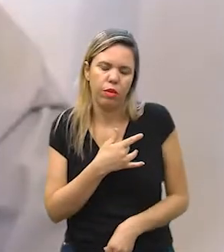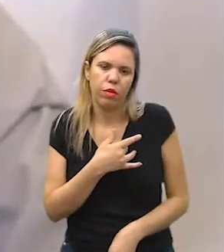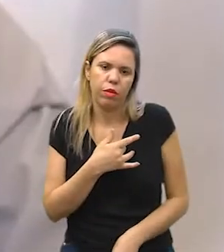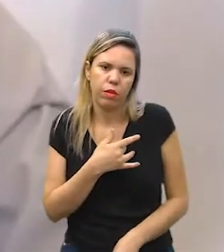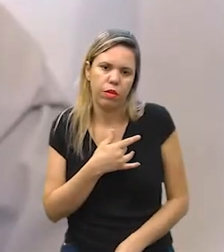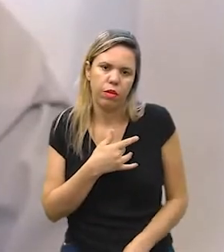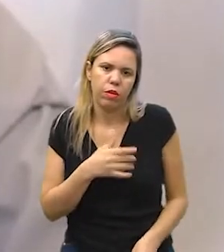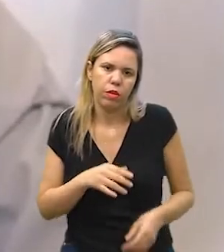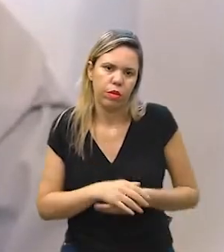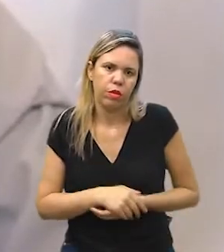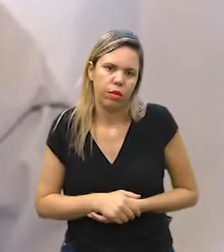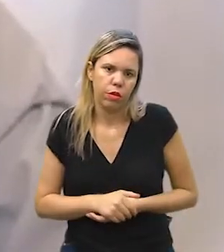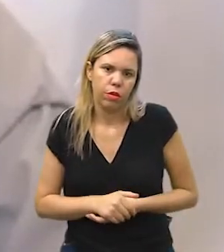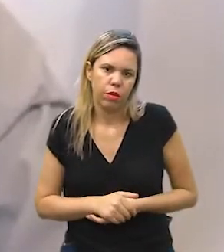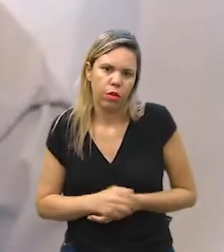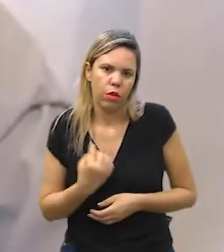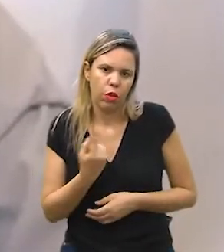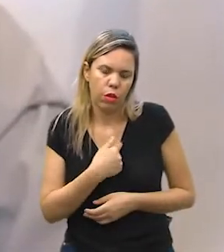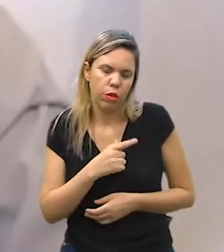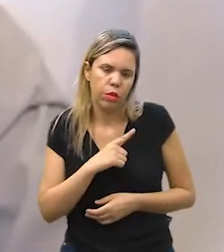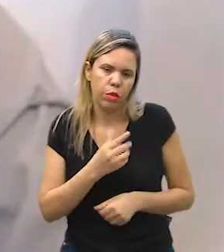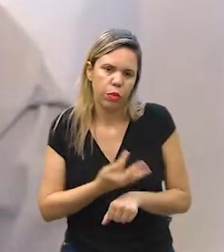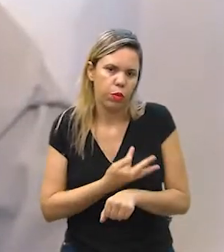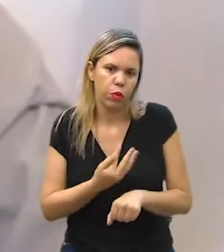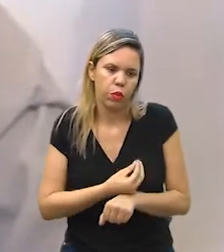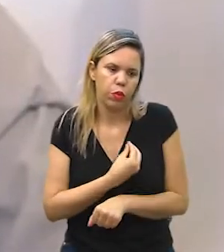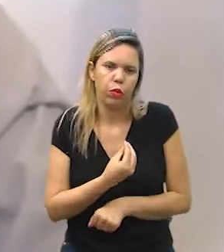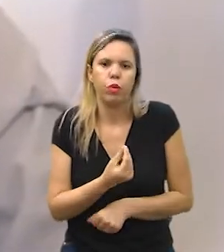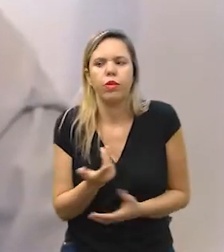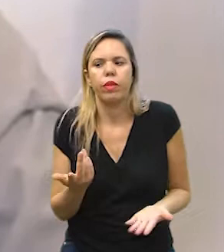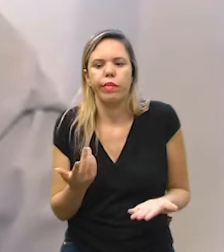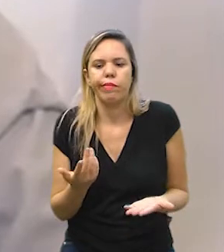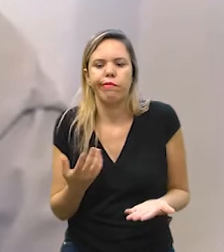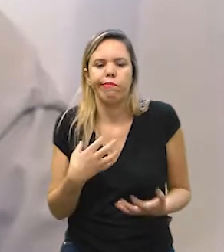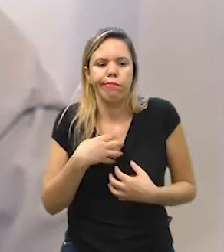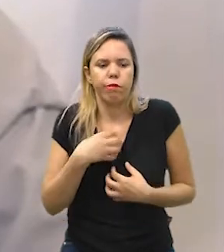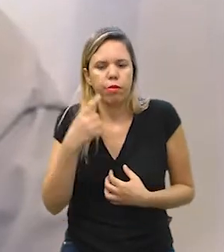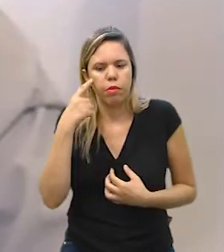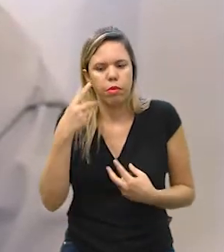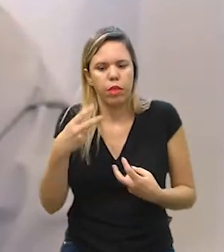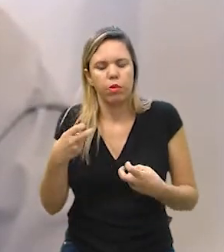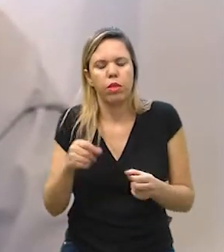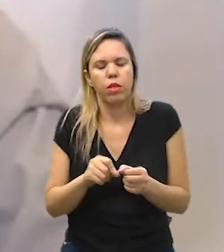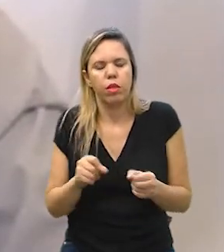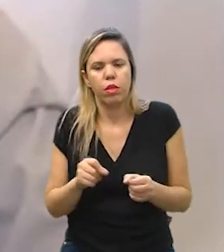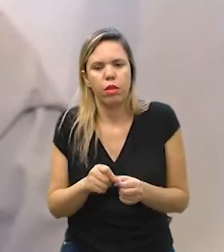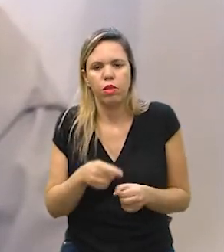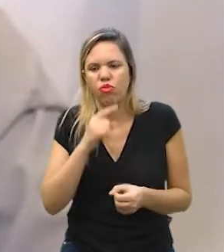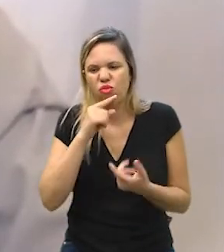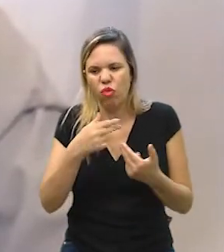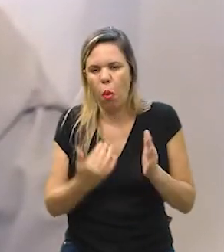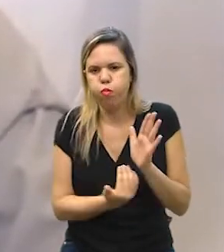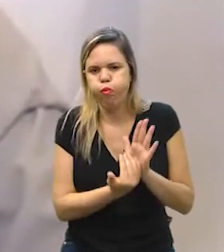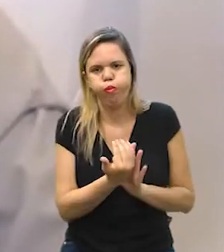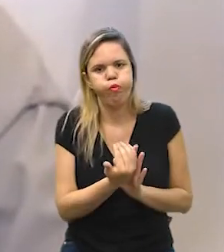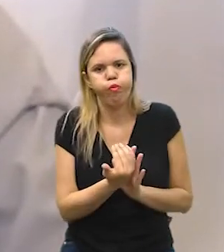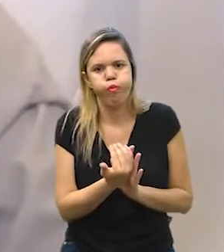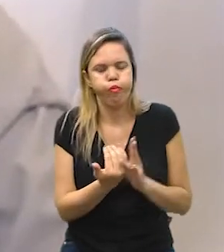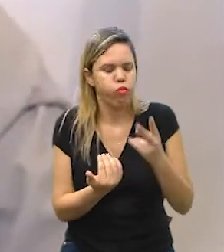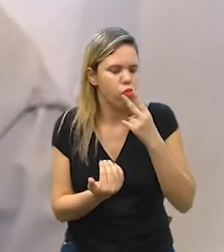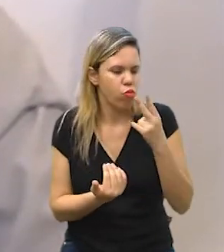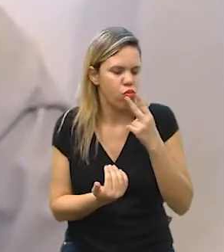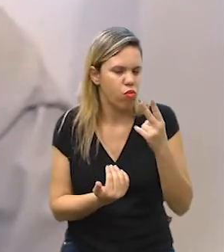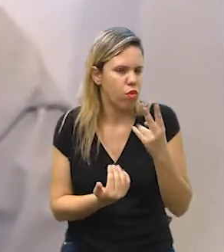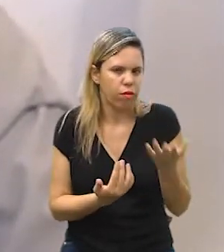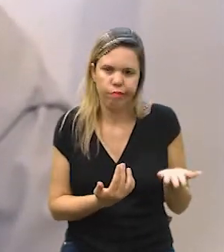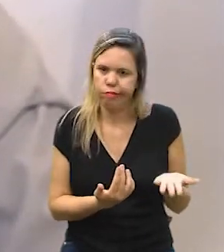uma coisa que nós temos que carregar conosco como uma coisa intuitiva. Tá? Álcool em excesso e